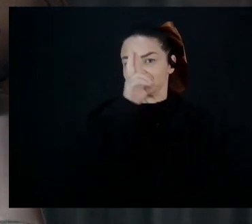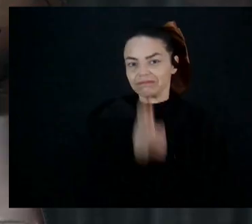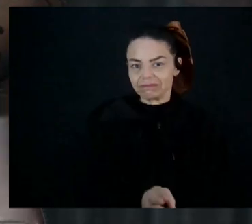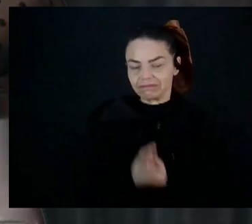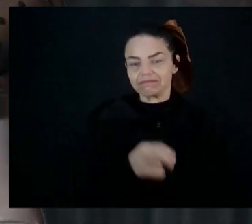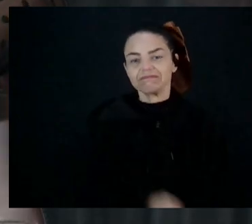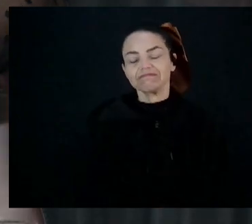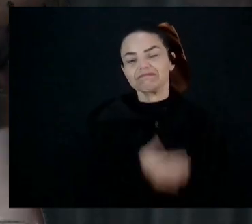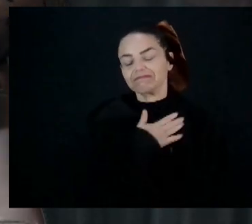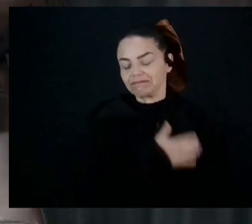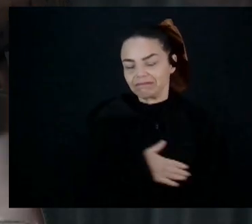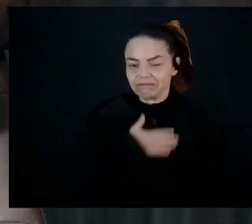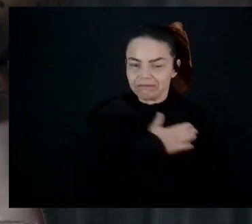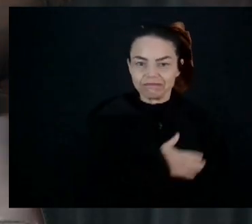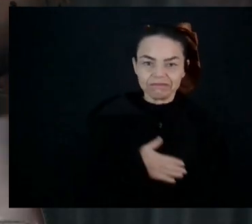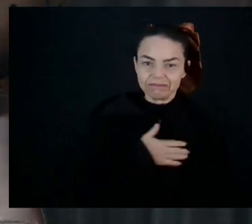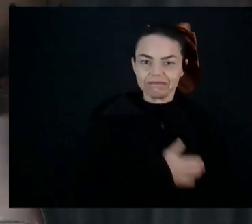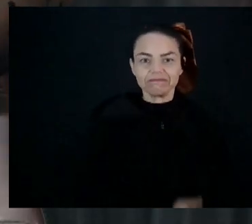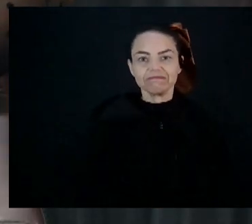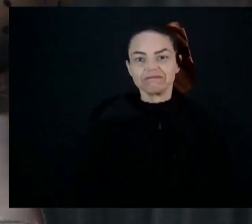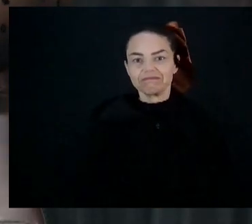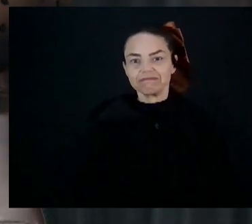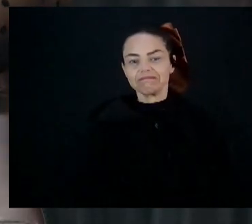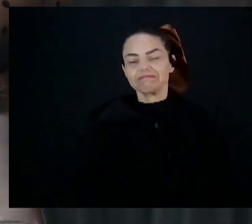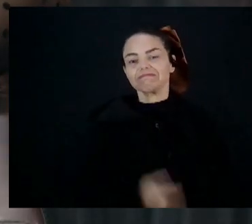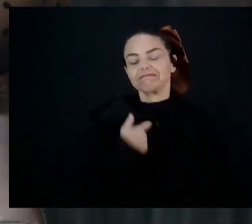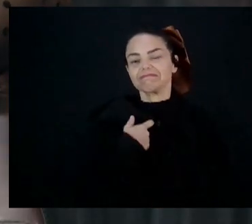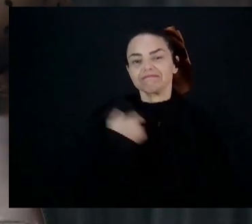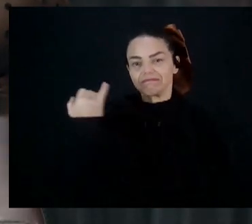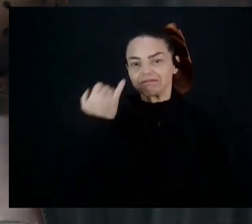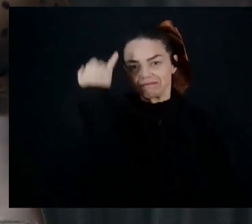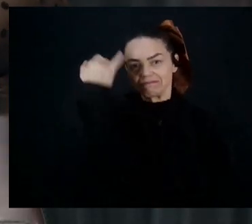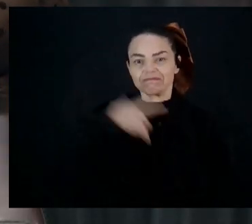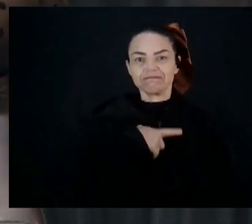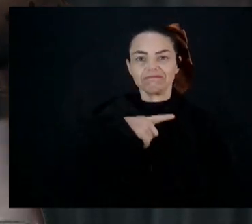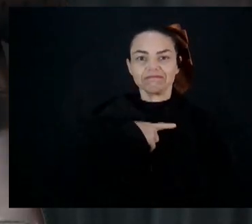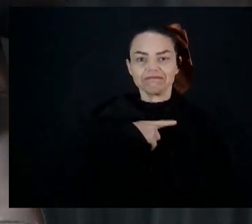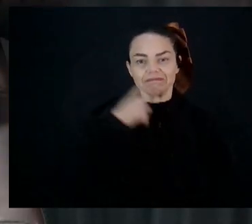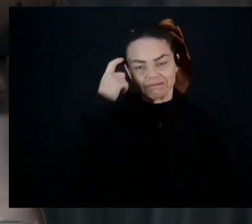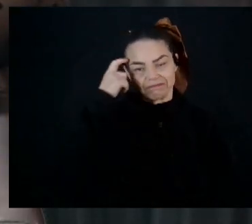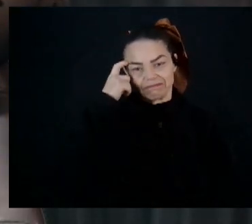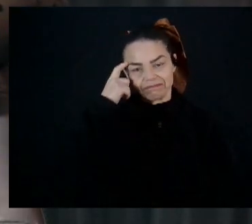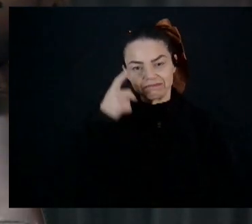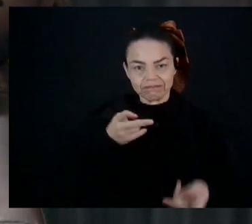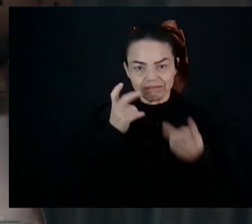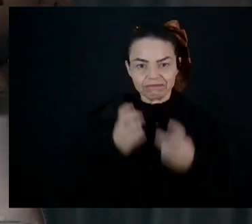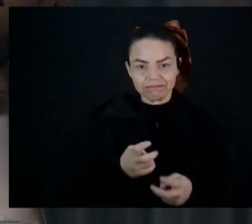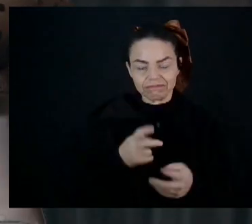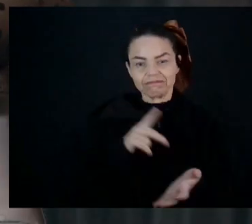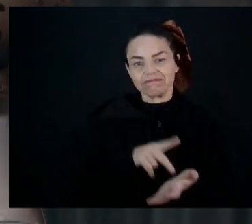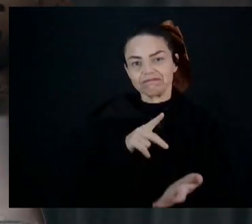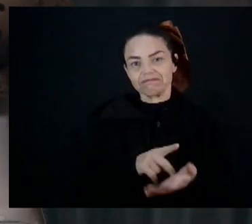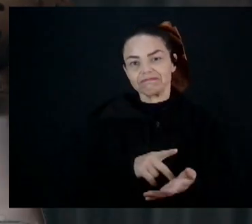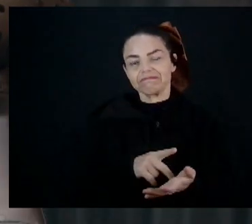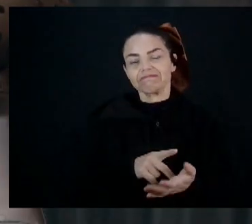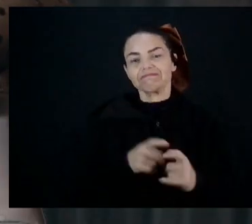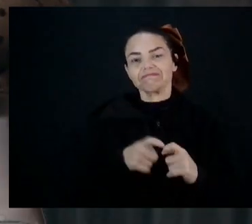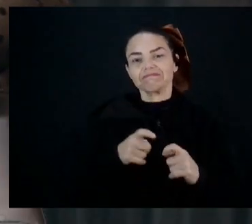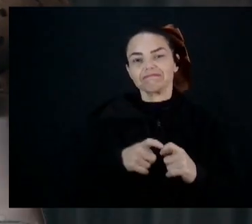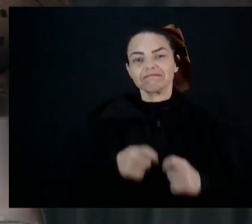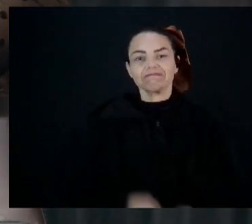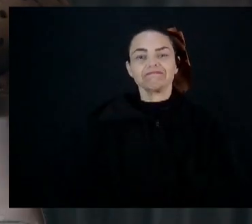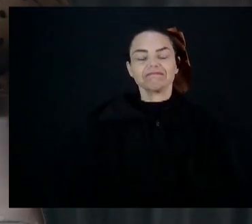estar aqui, assim... Acho que o mais importante que a gente tem para pensar e para olhar é que realmente, como o doutor falou, o sono ele